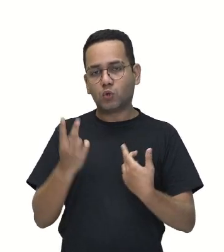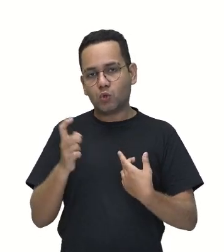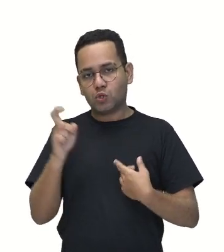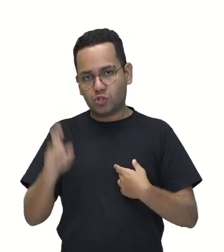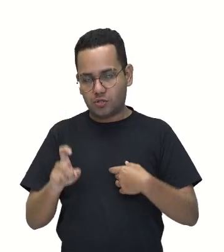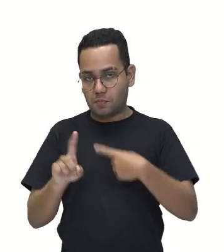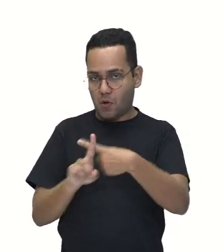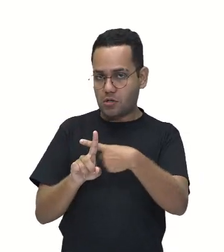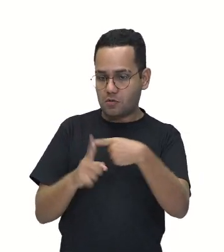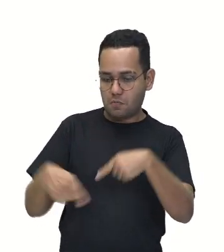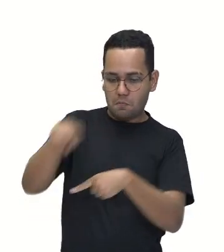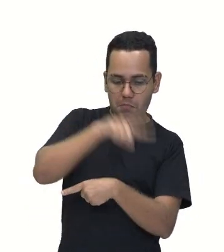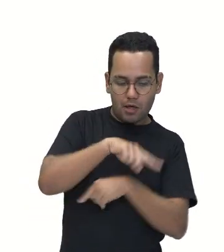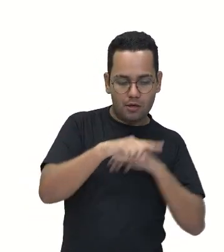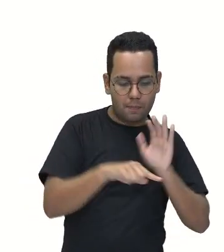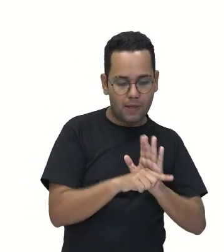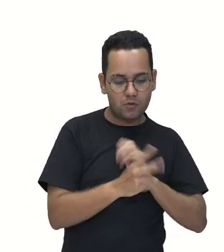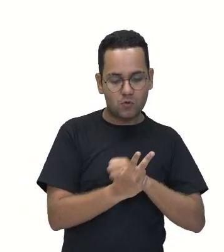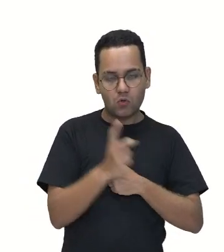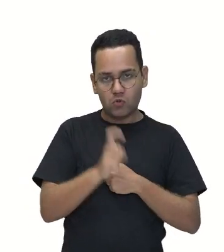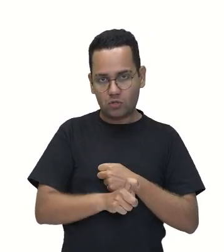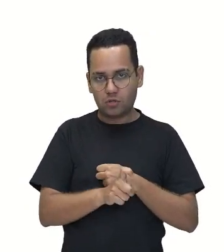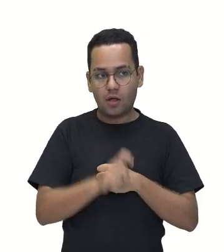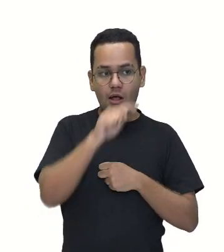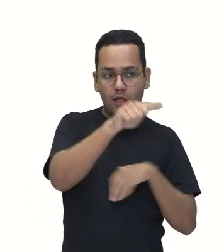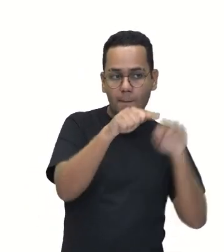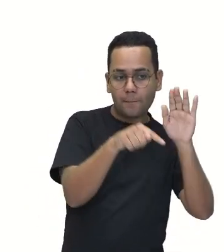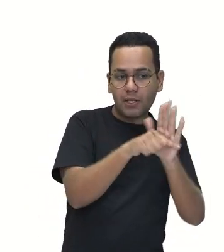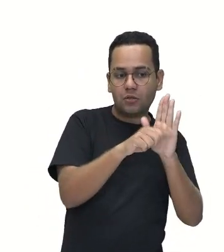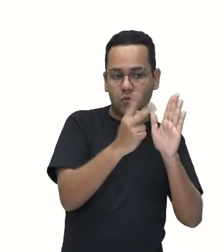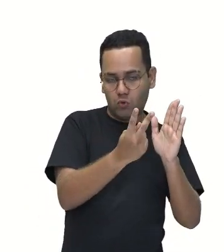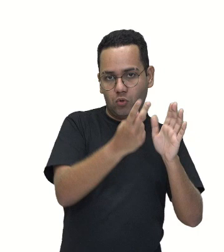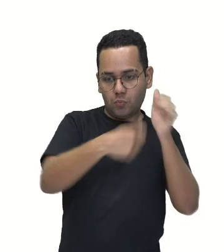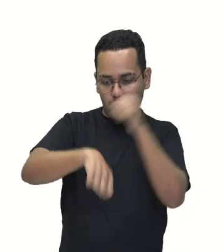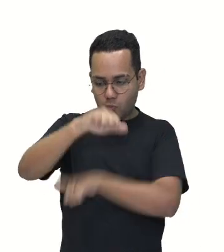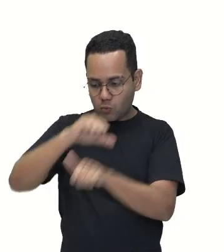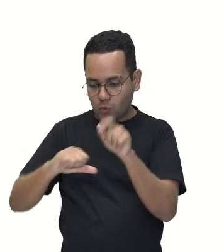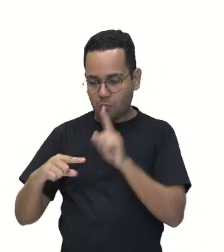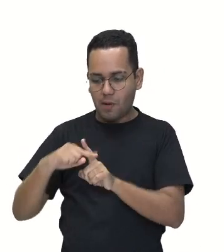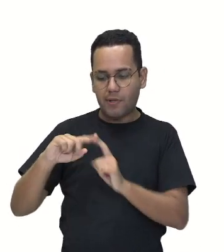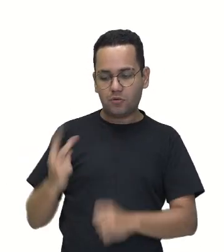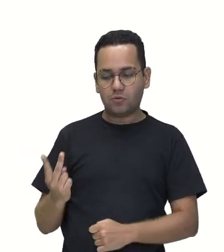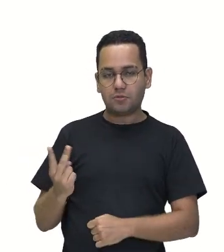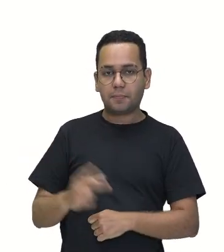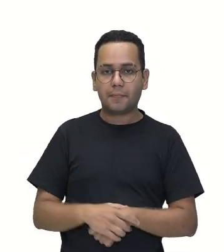negativo e 2 que era negativo foi para o sego membro